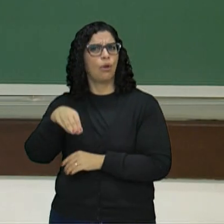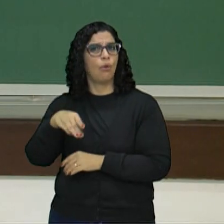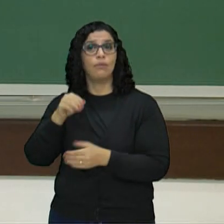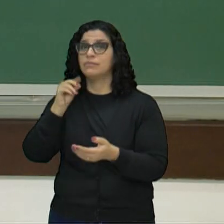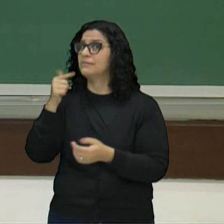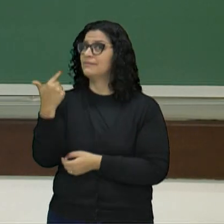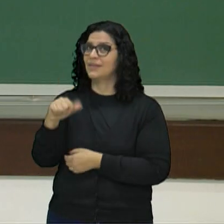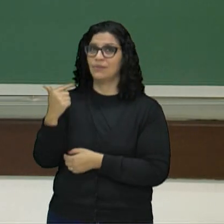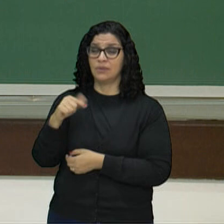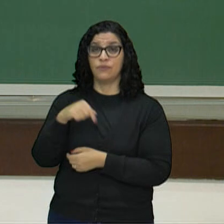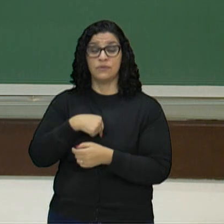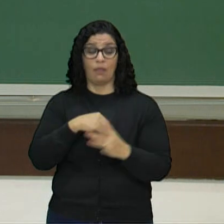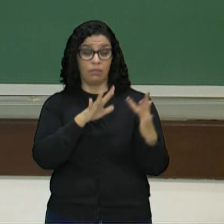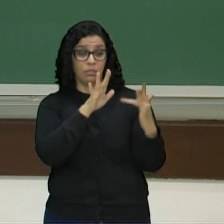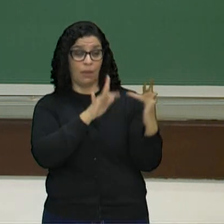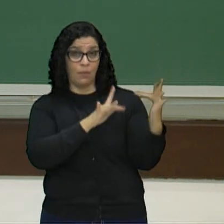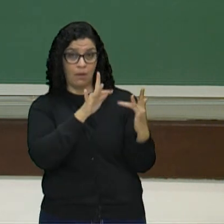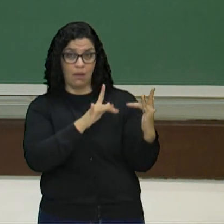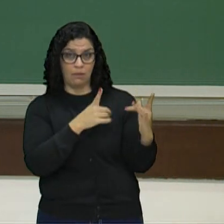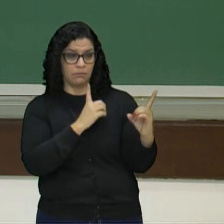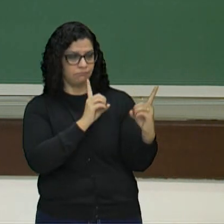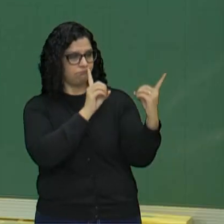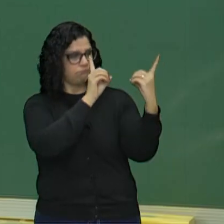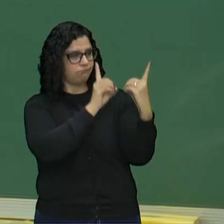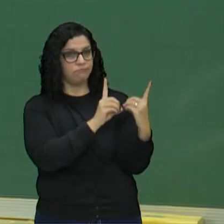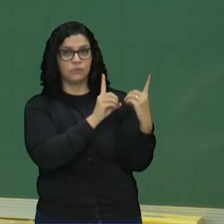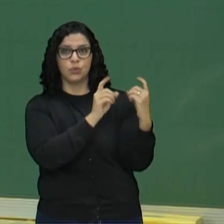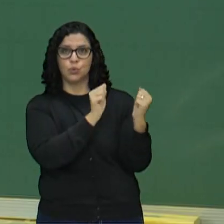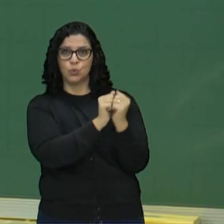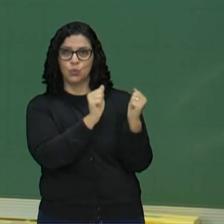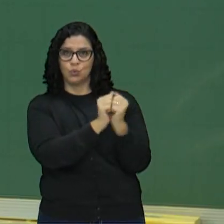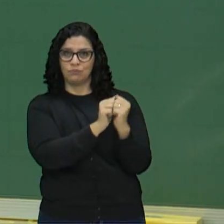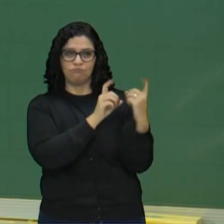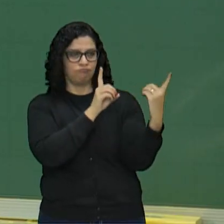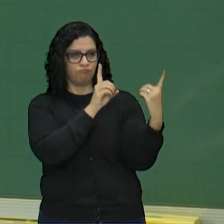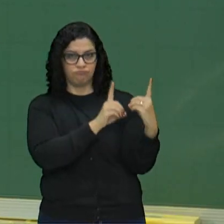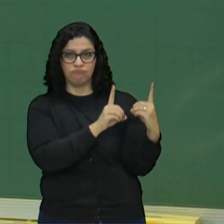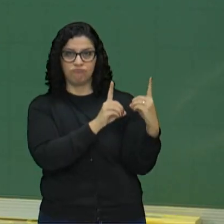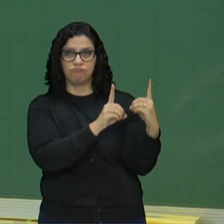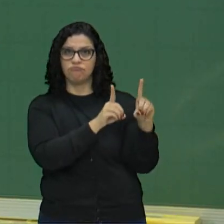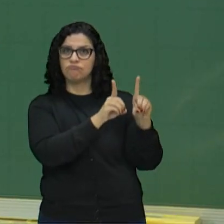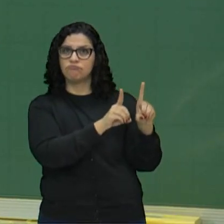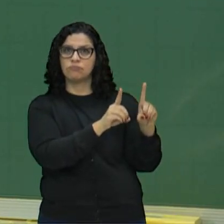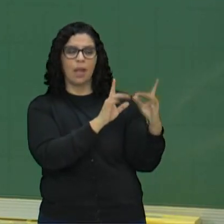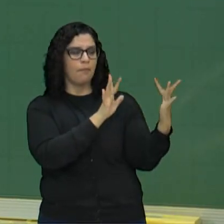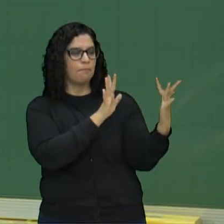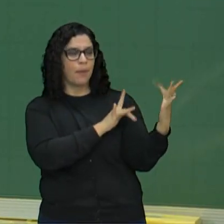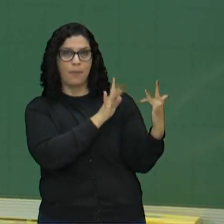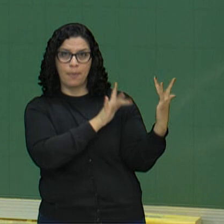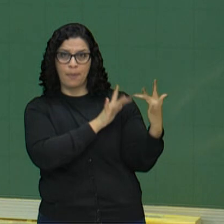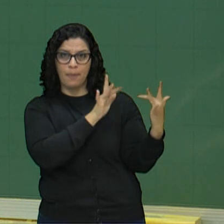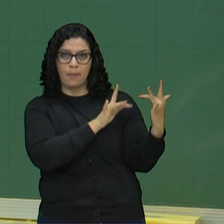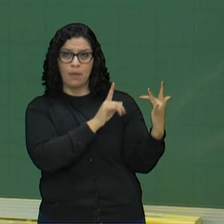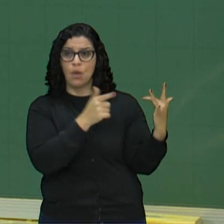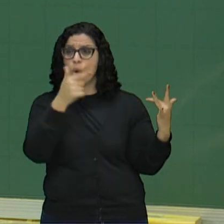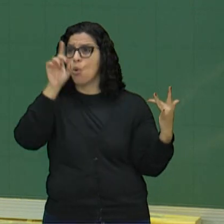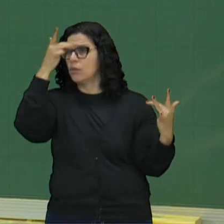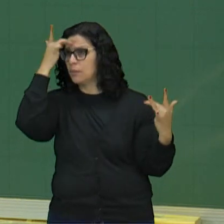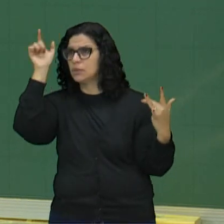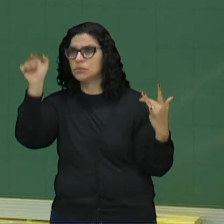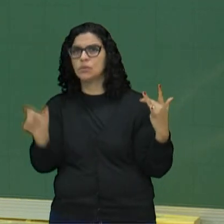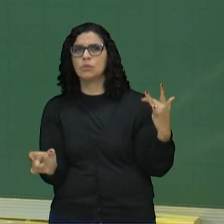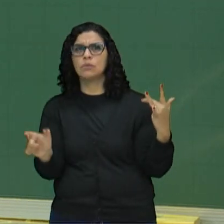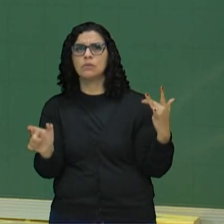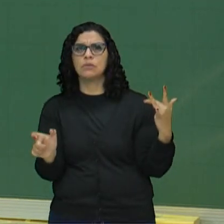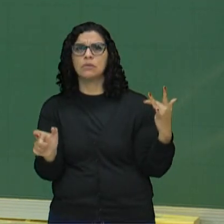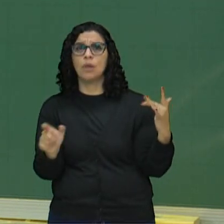está com a sua namorada ou com o seu namorado ali ao lado. Então, você namora com ele. E tem mais alguém. Então